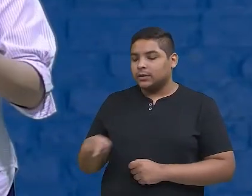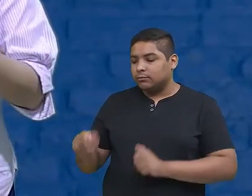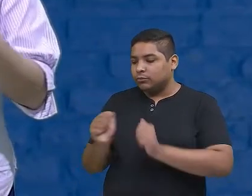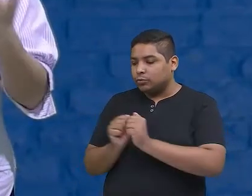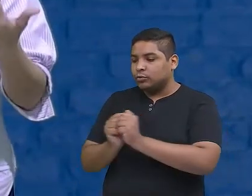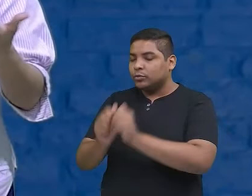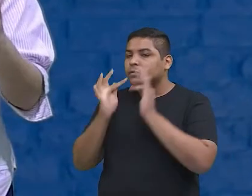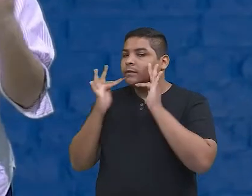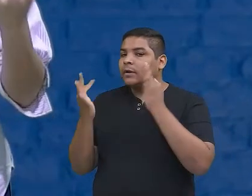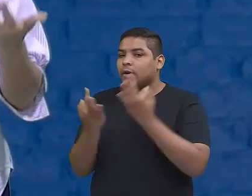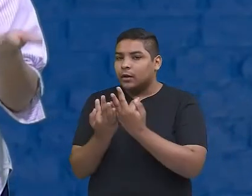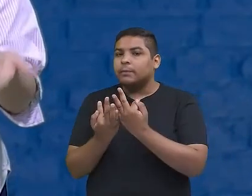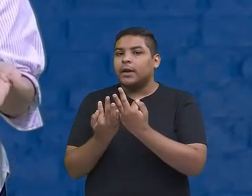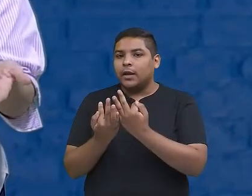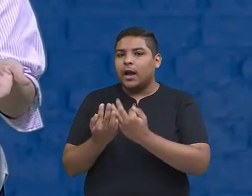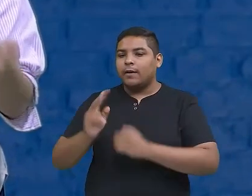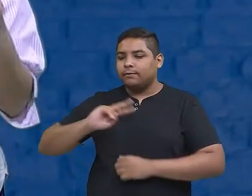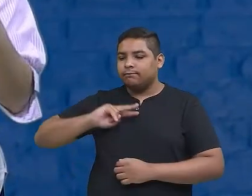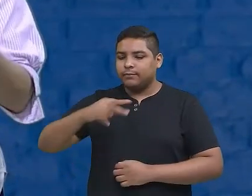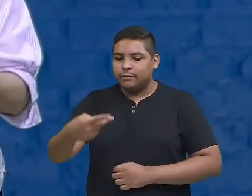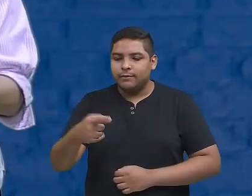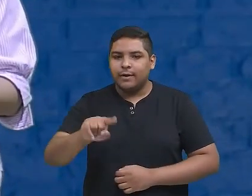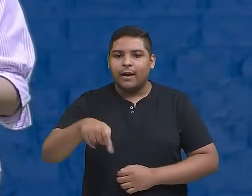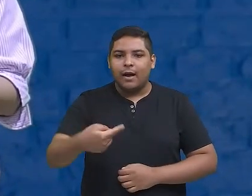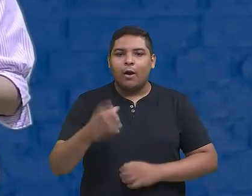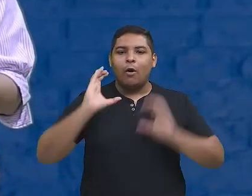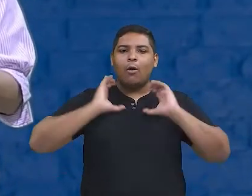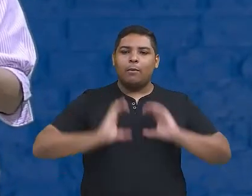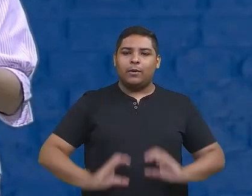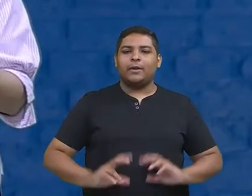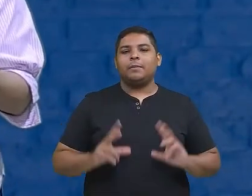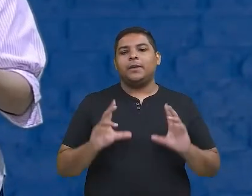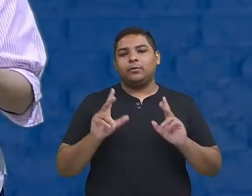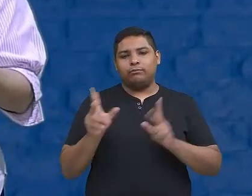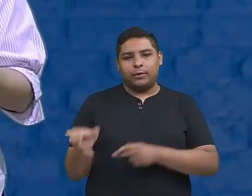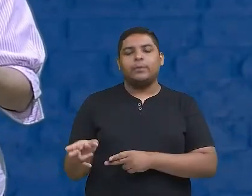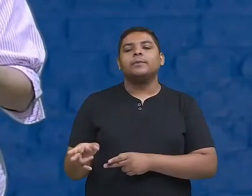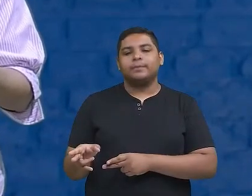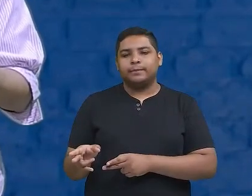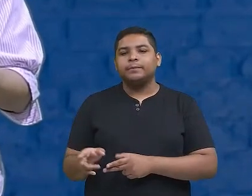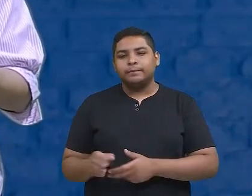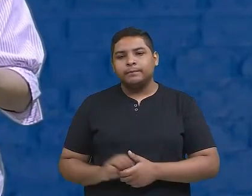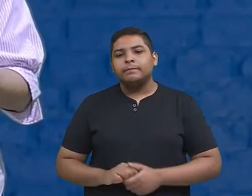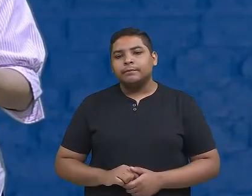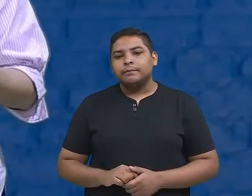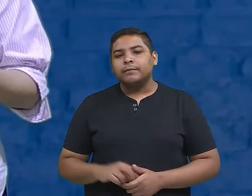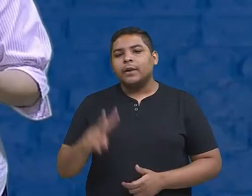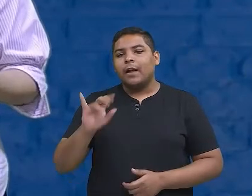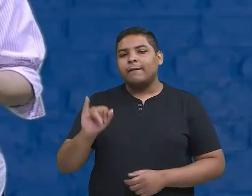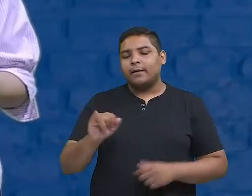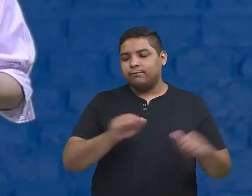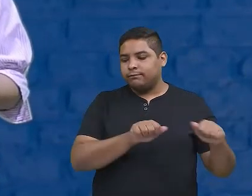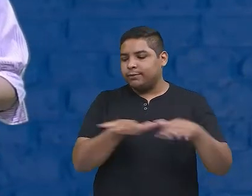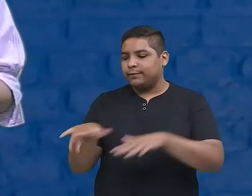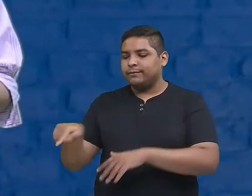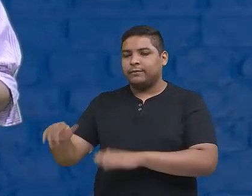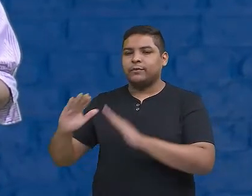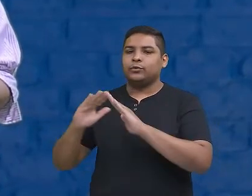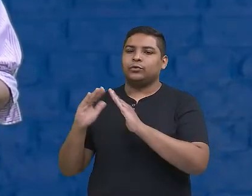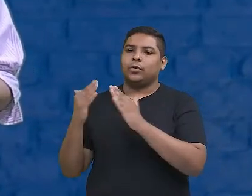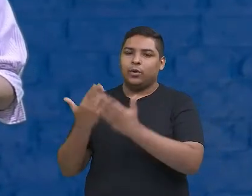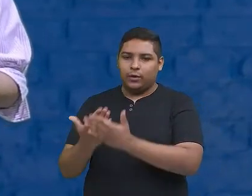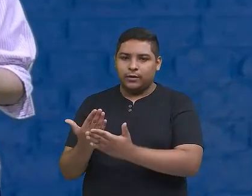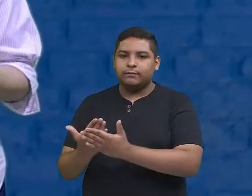ela repete o comportamento do pai e da mãe e dos seus irmãos, beleza? E isso vai refletir na escola, tá bom? E na escola, o que